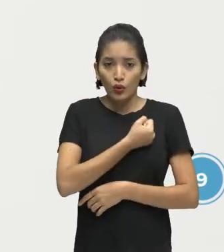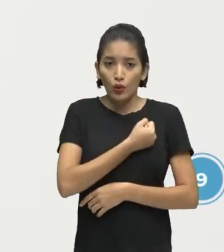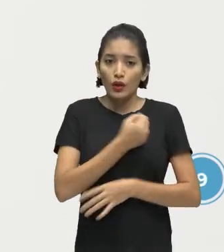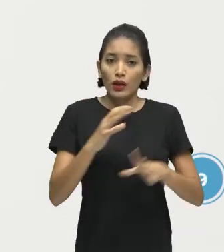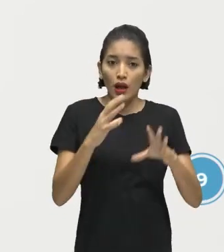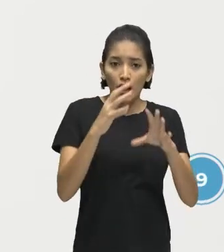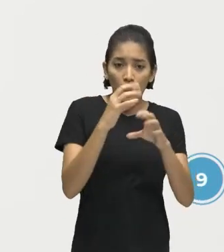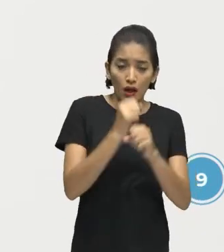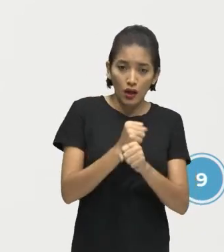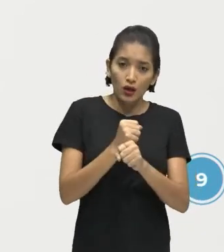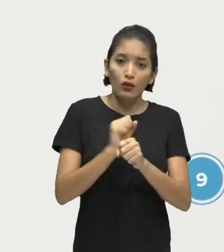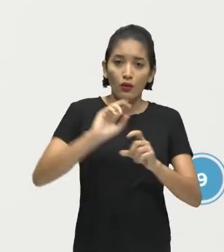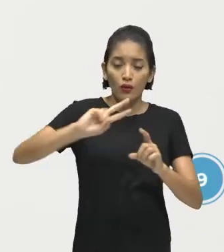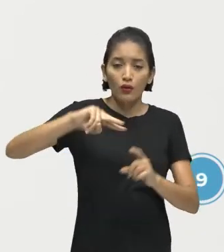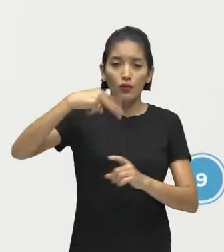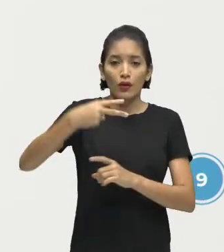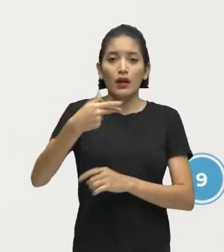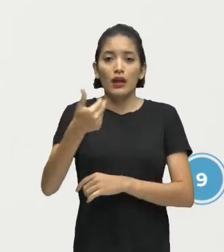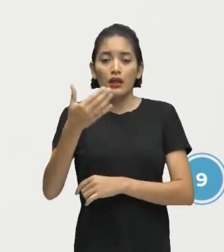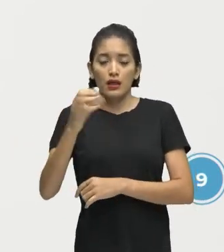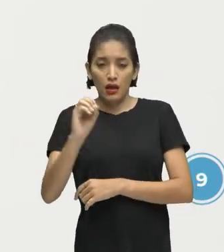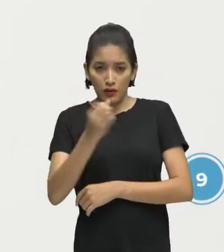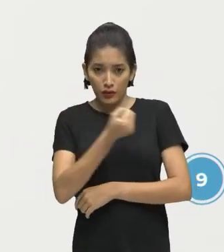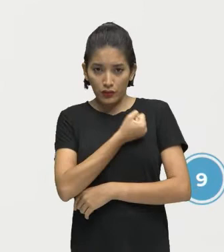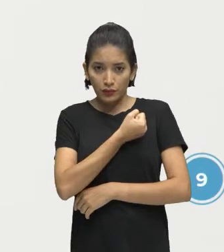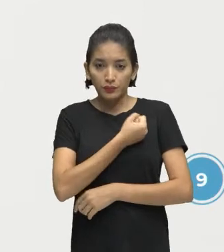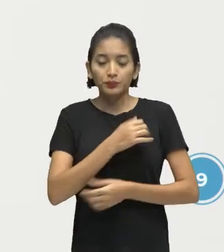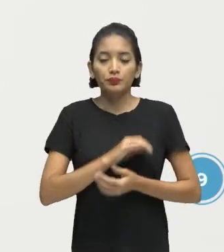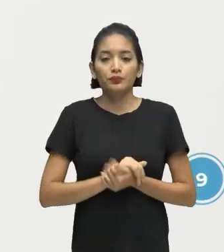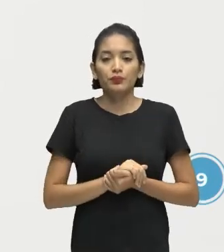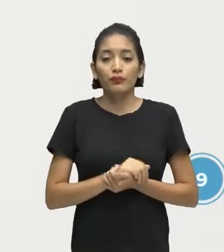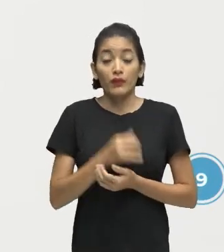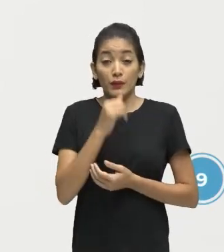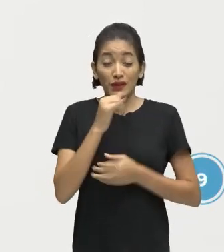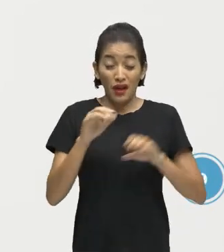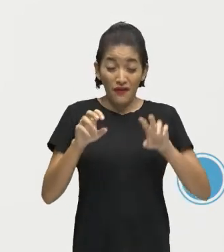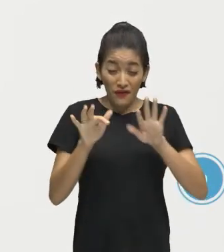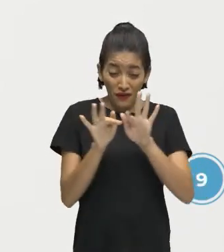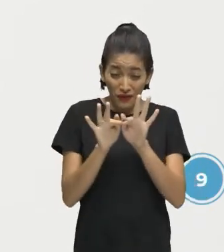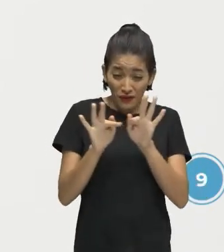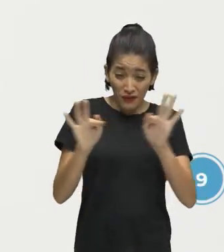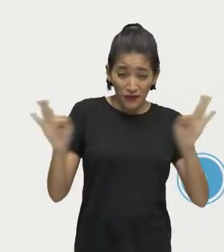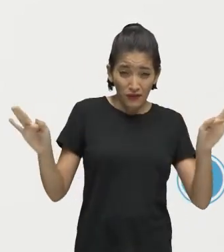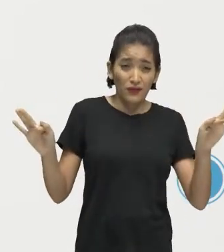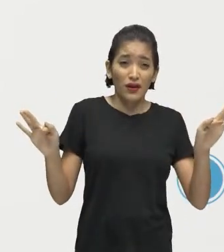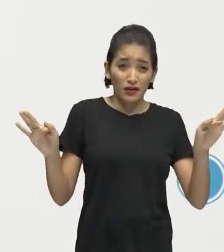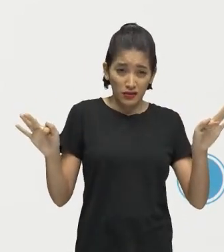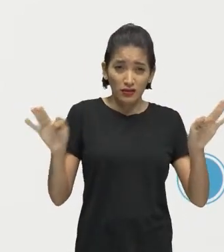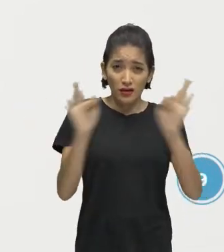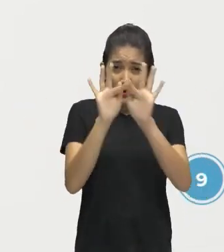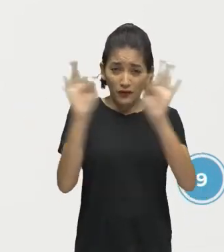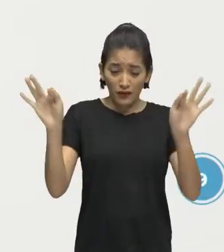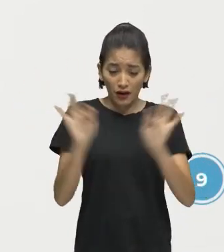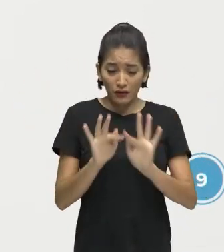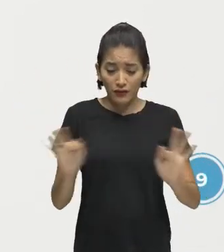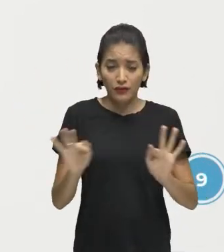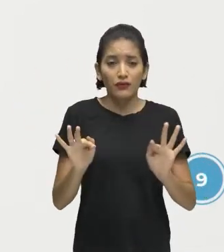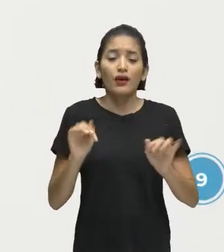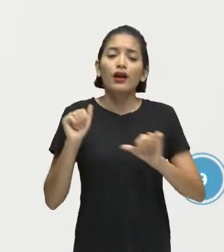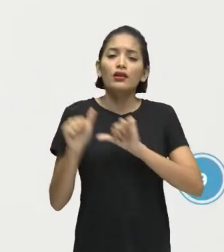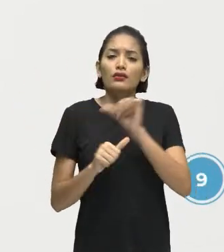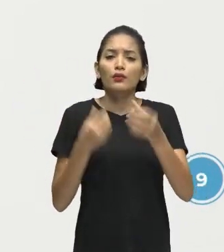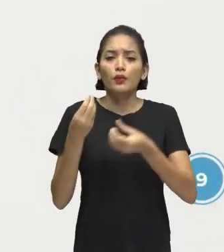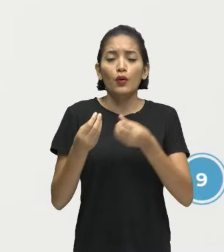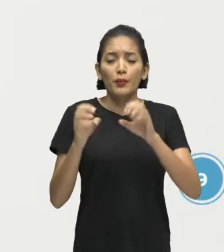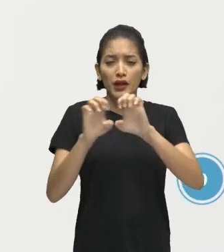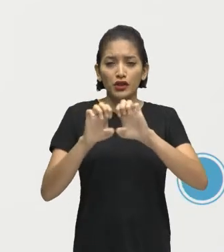número acrescido de 10 unidades. Então, olha só, temos uma frase inteira aqui com 2 linhas que pode ser transformada